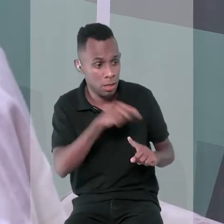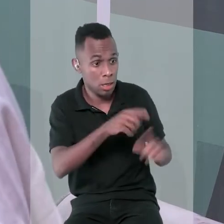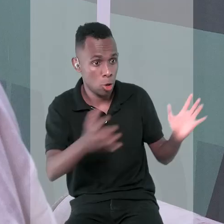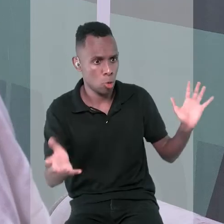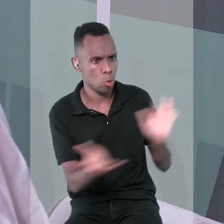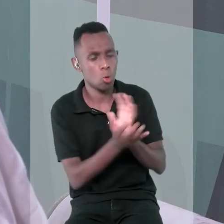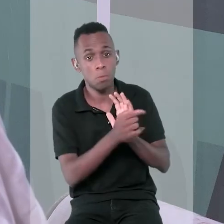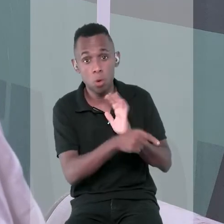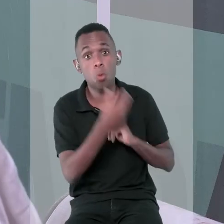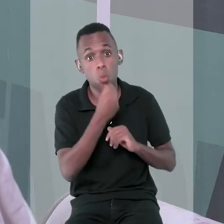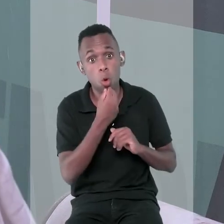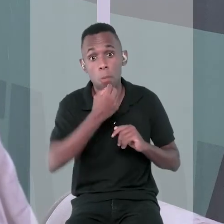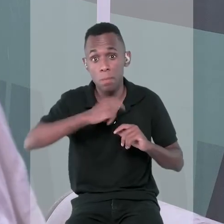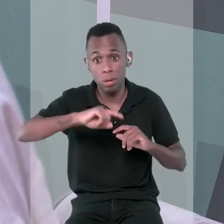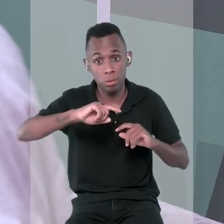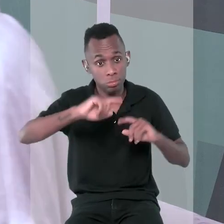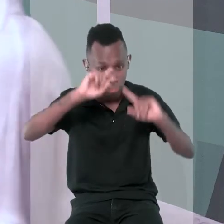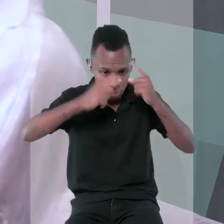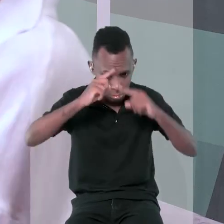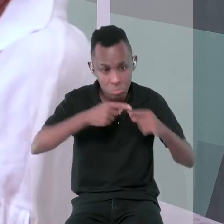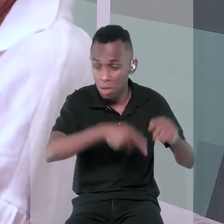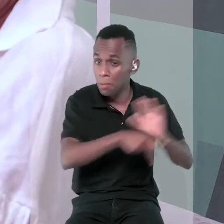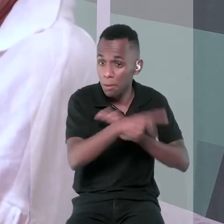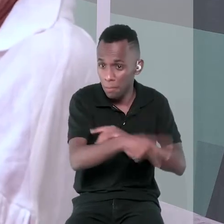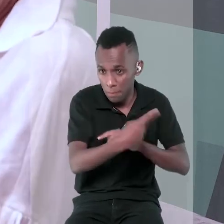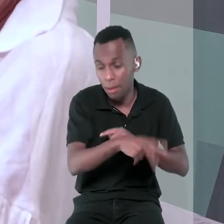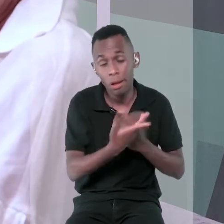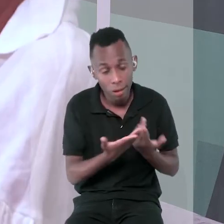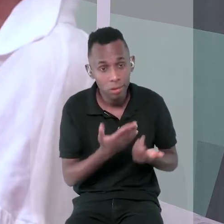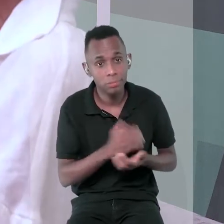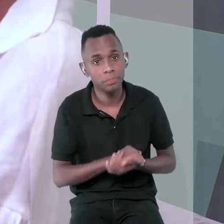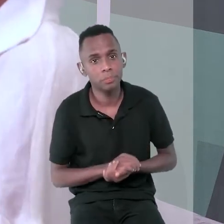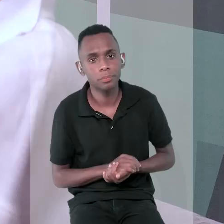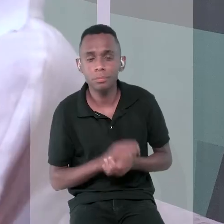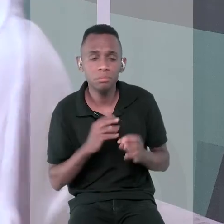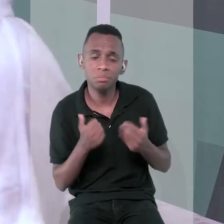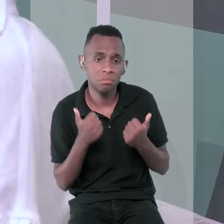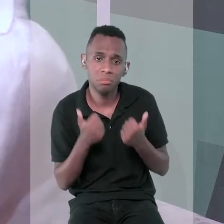um exército, os homens obedeciam a Joana d'Arc, não obedeciam aos comandantes.